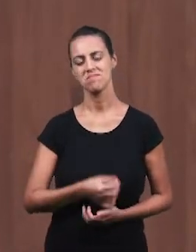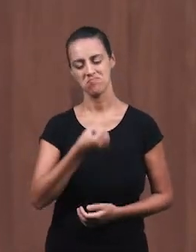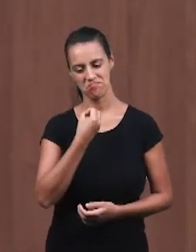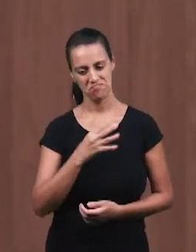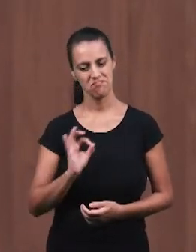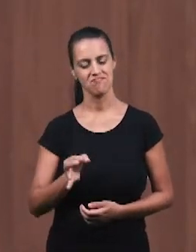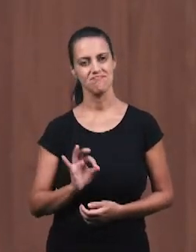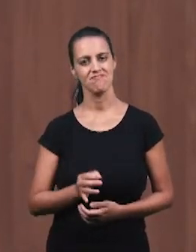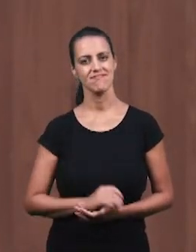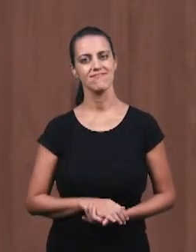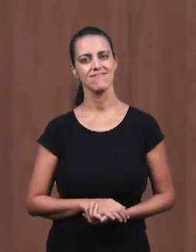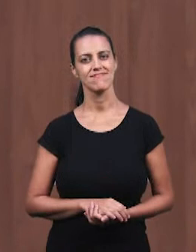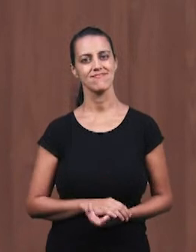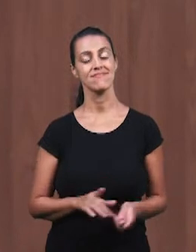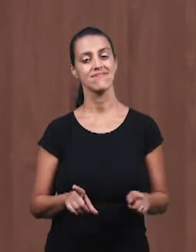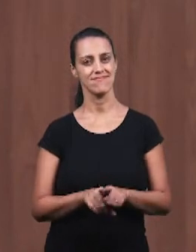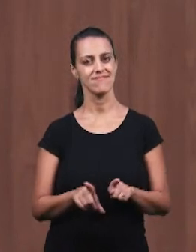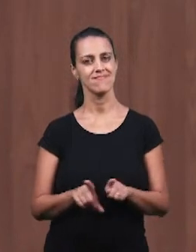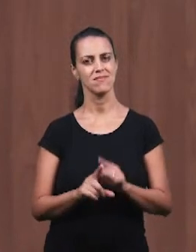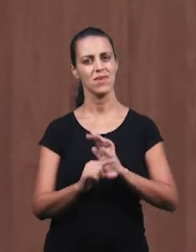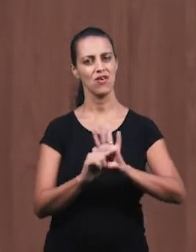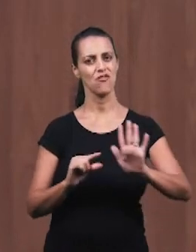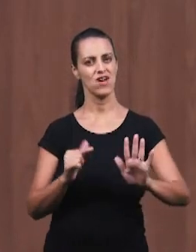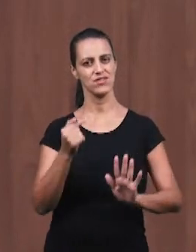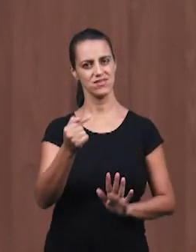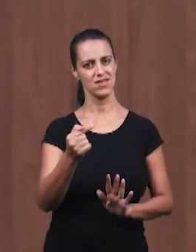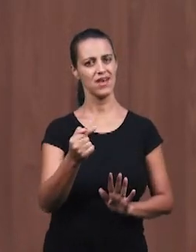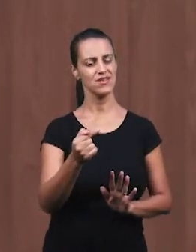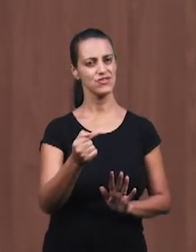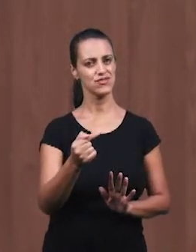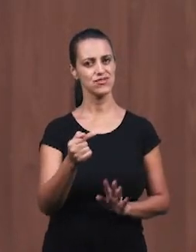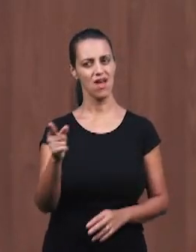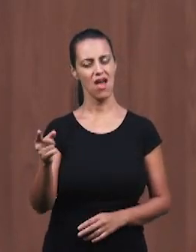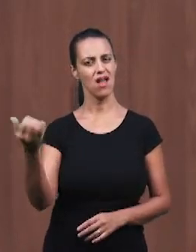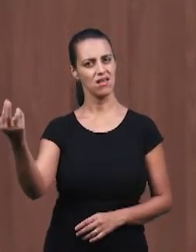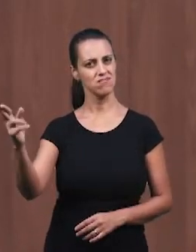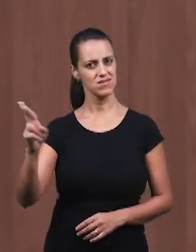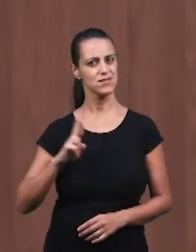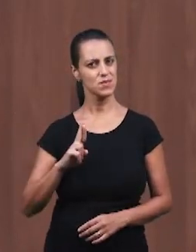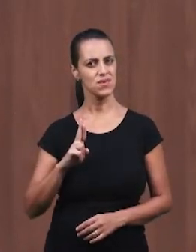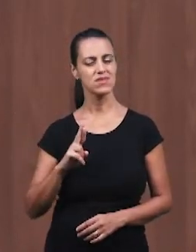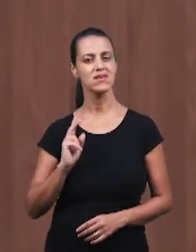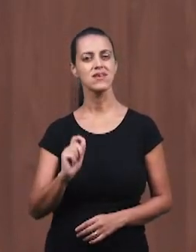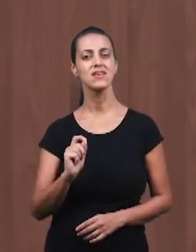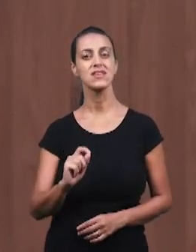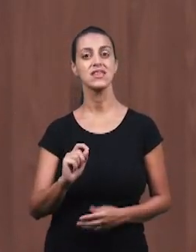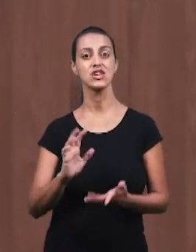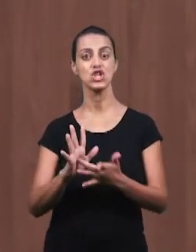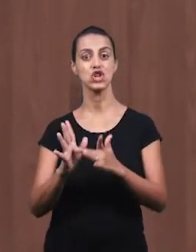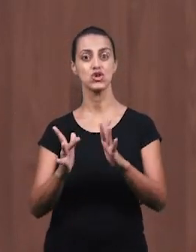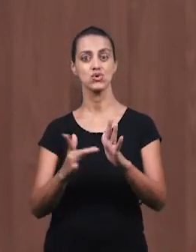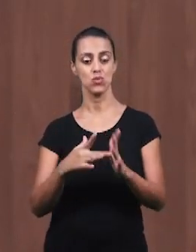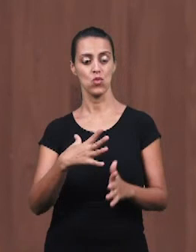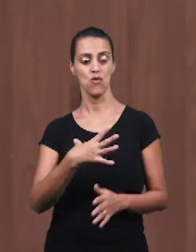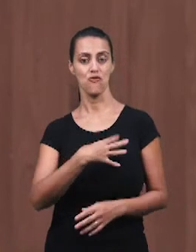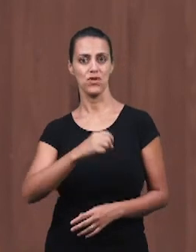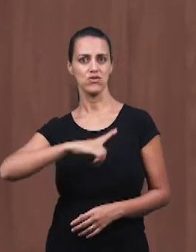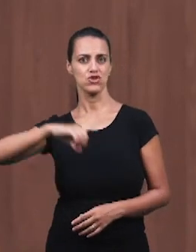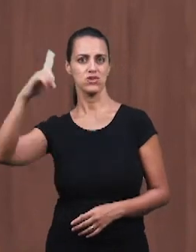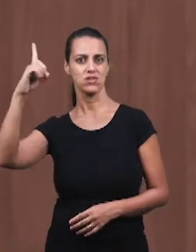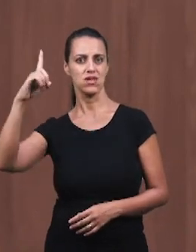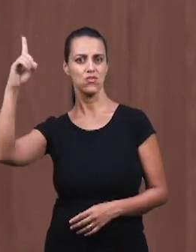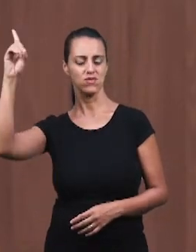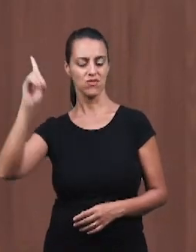colocado pela irmã. E dizendo, inclusive, no verso 7, a irmã colocou que o Filho do Homem veio buscar